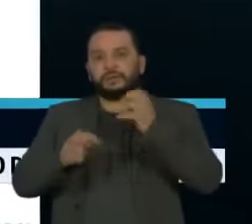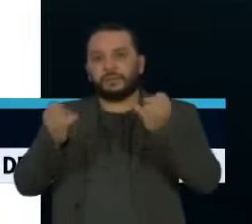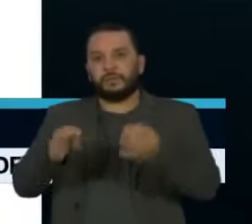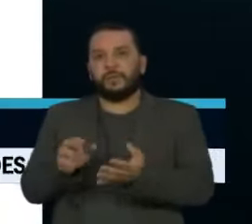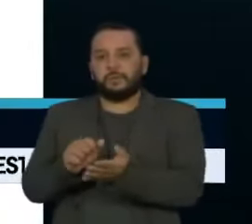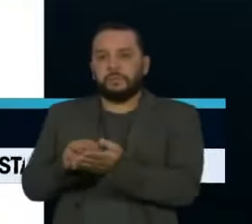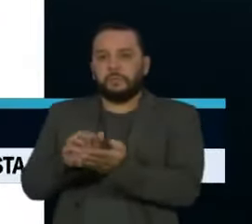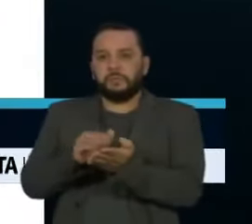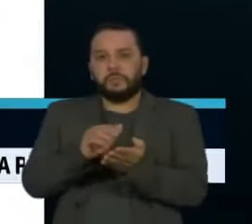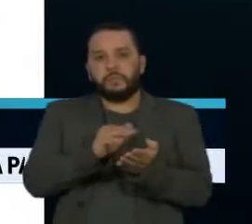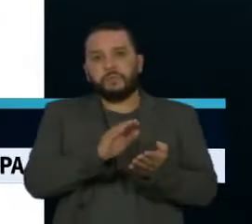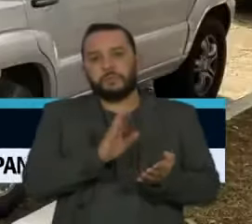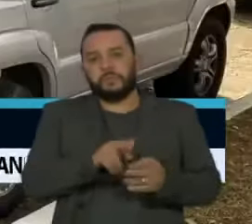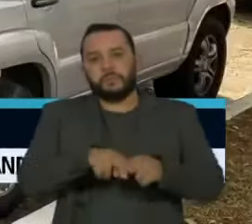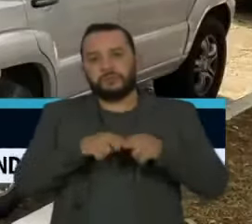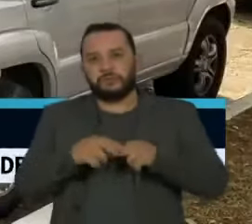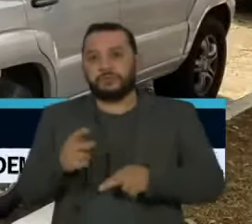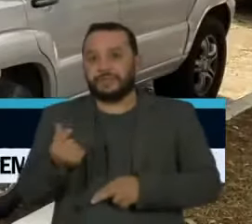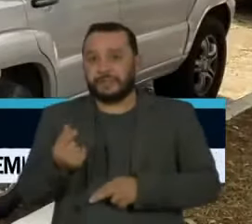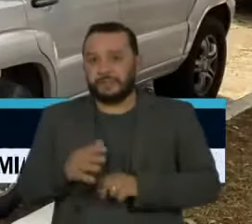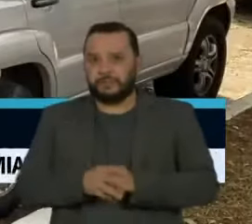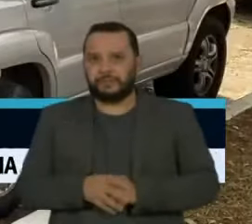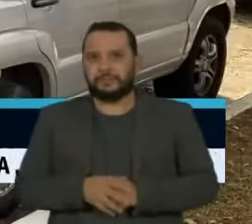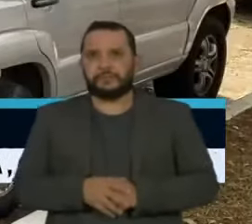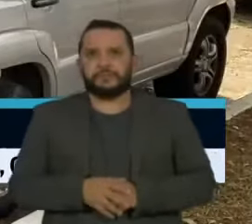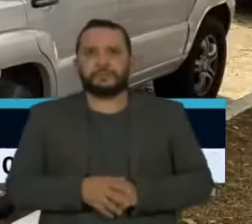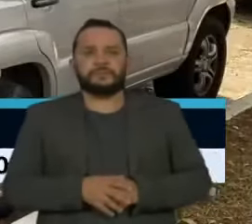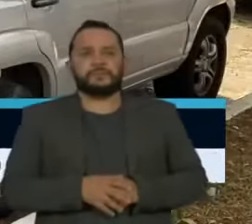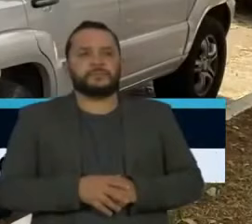demissões são por questões financeiras. É preciso